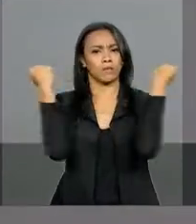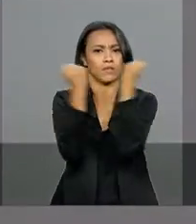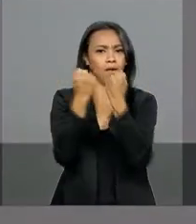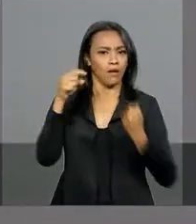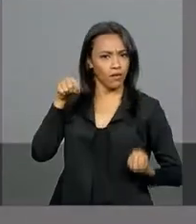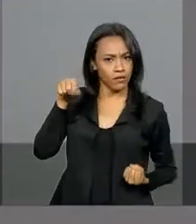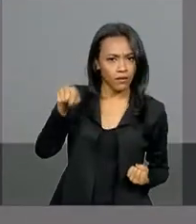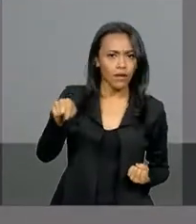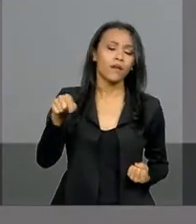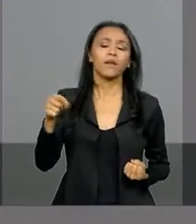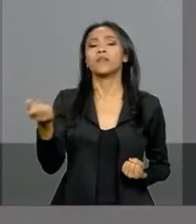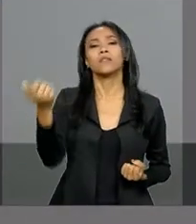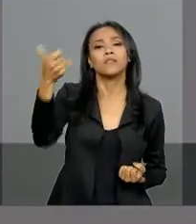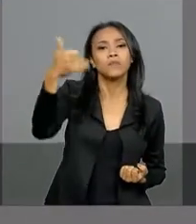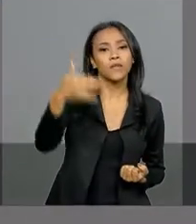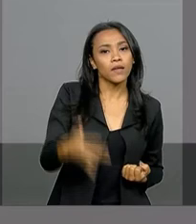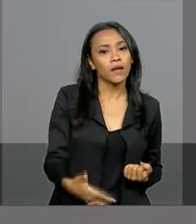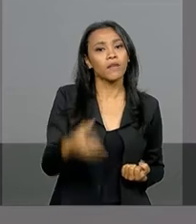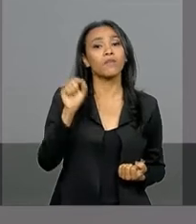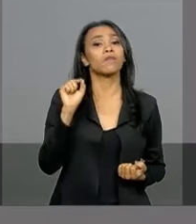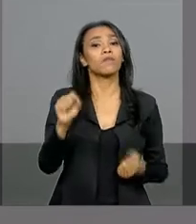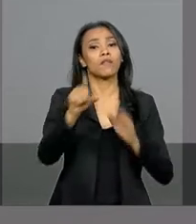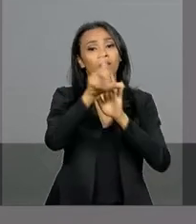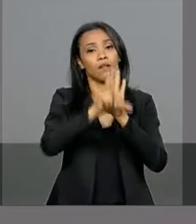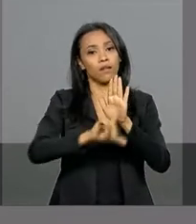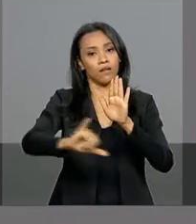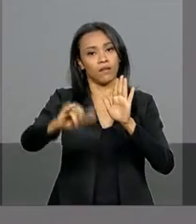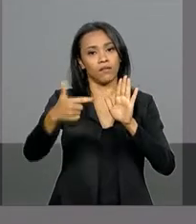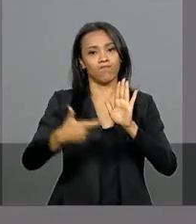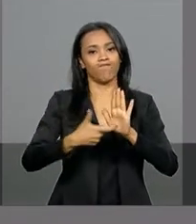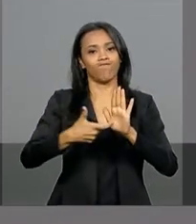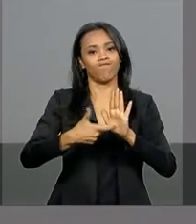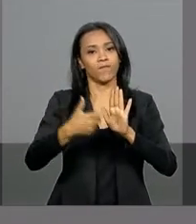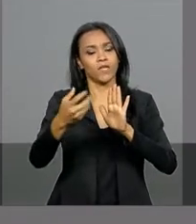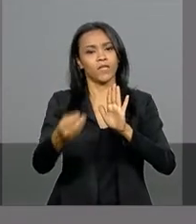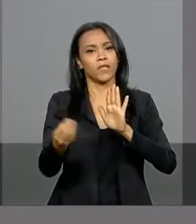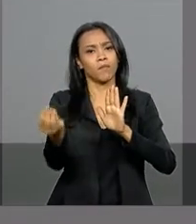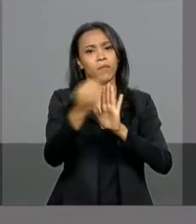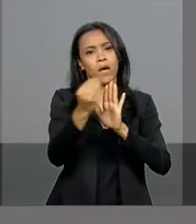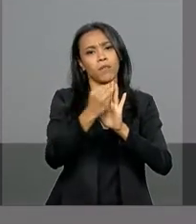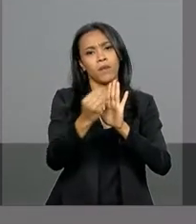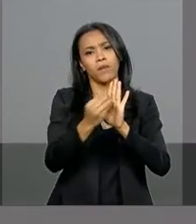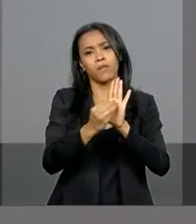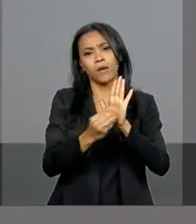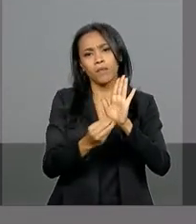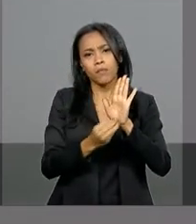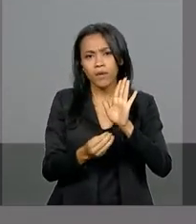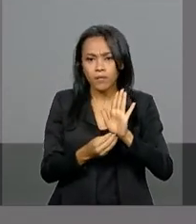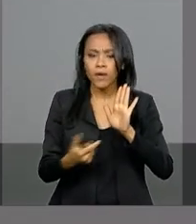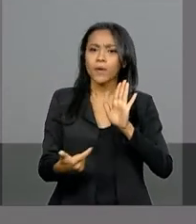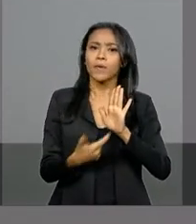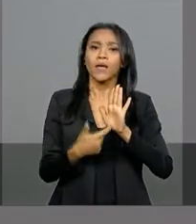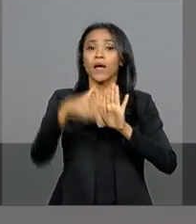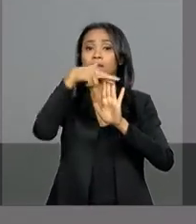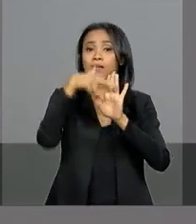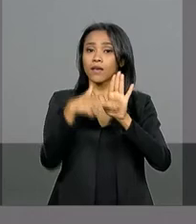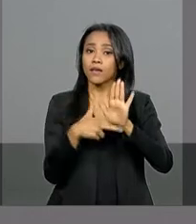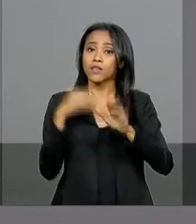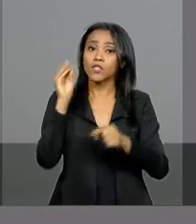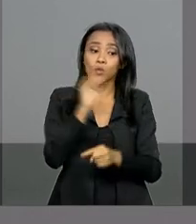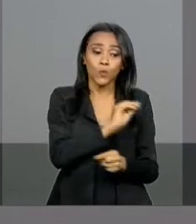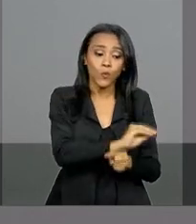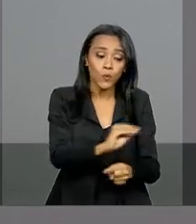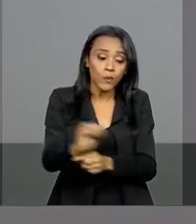lei que estabeleceu os critérios de proteção da primeira infância da